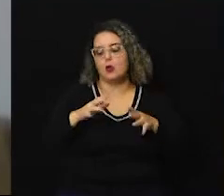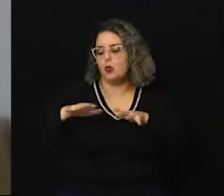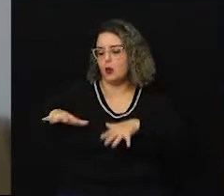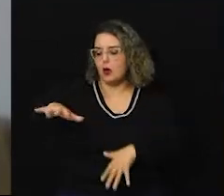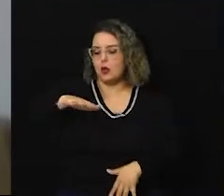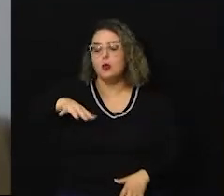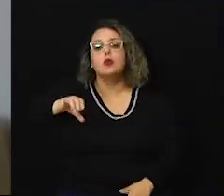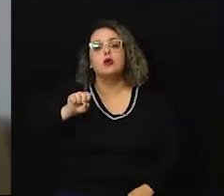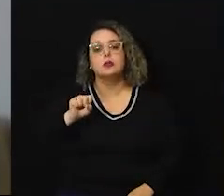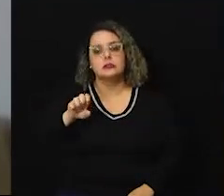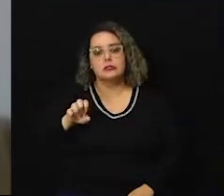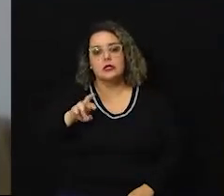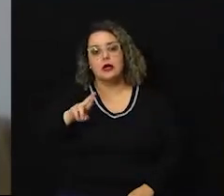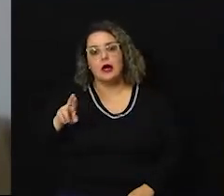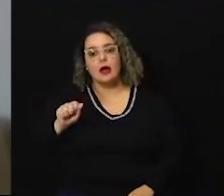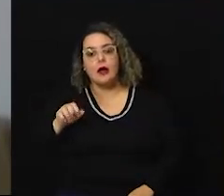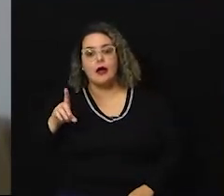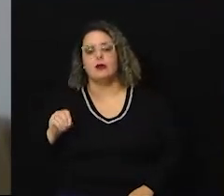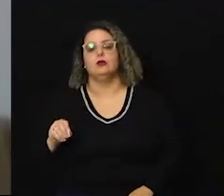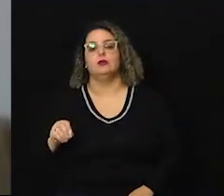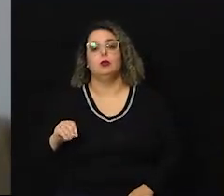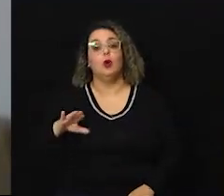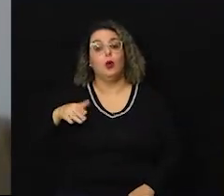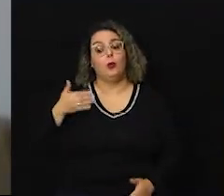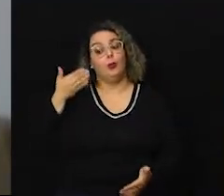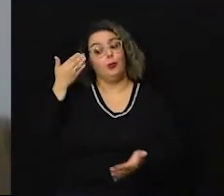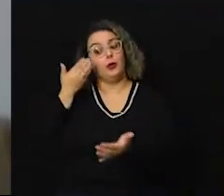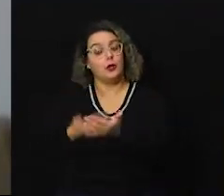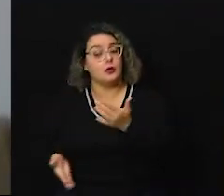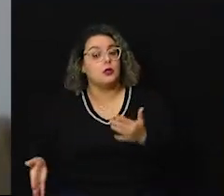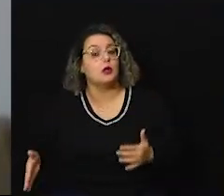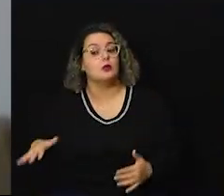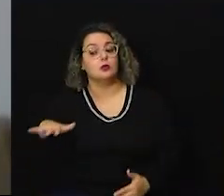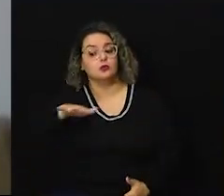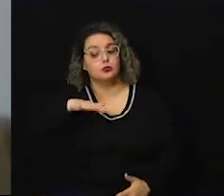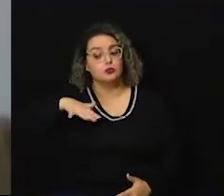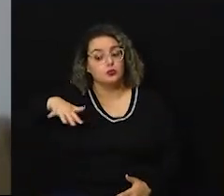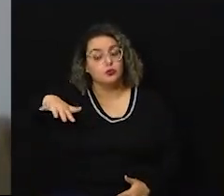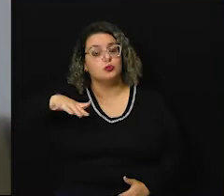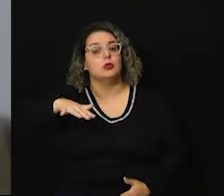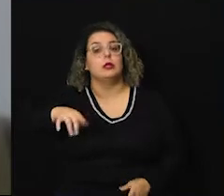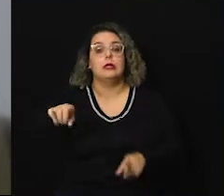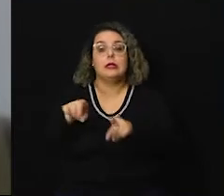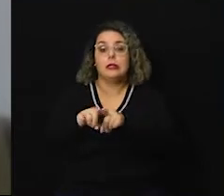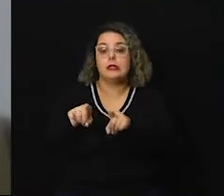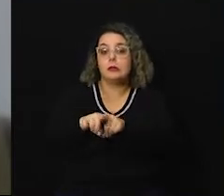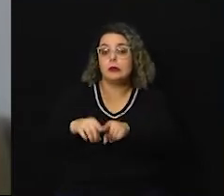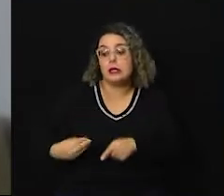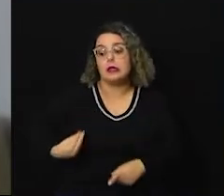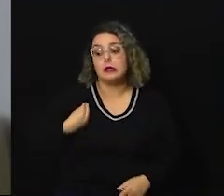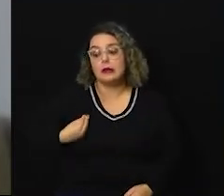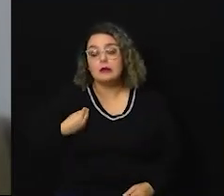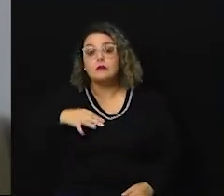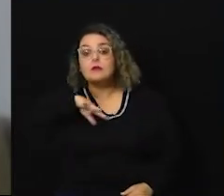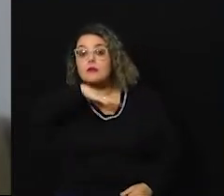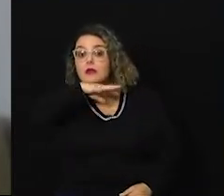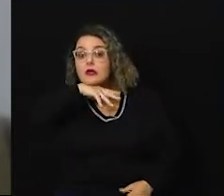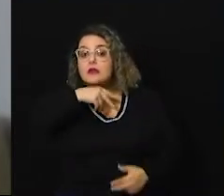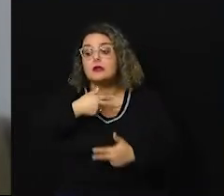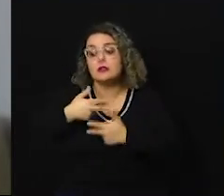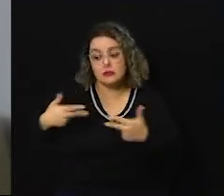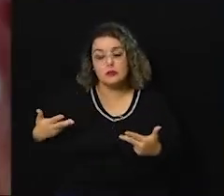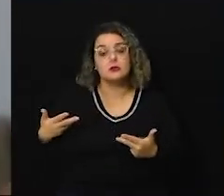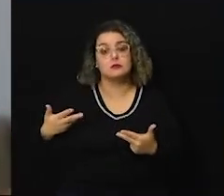errado né então quando a gente perde uma parcela significativa de um ambiente de um ata a gente tá perdendo não só as